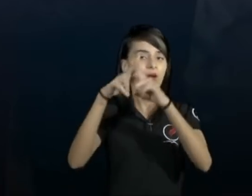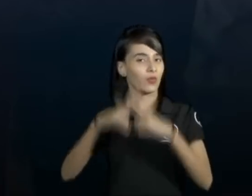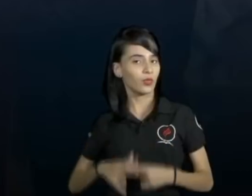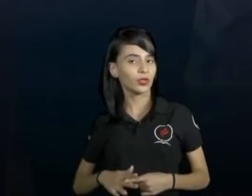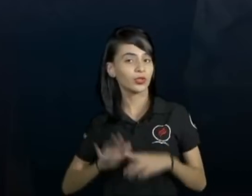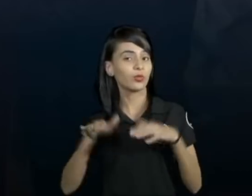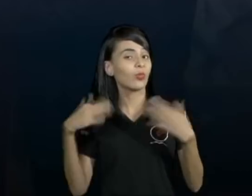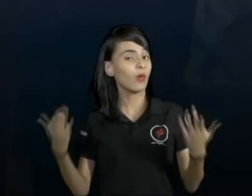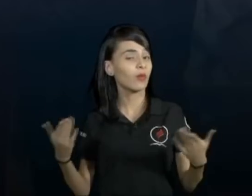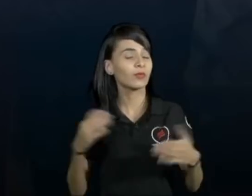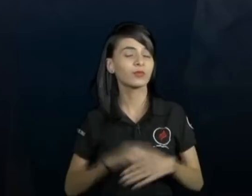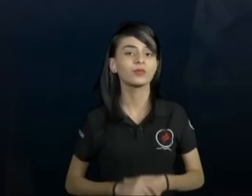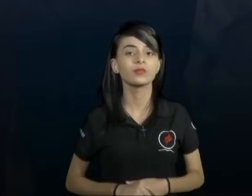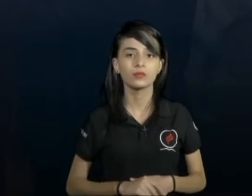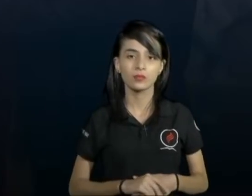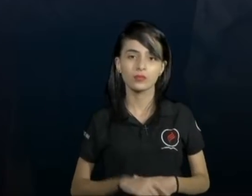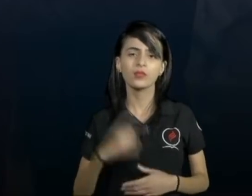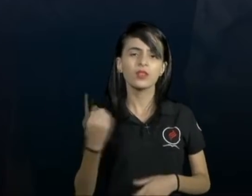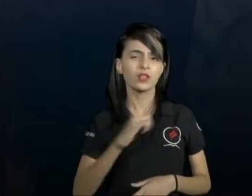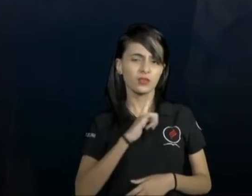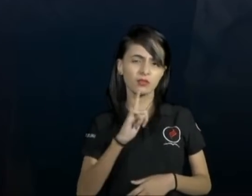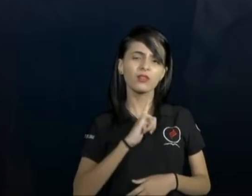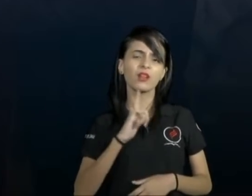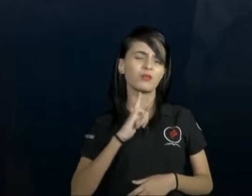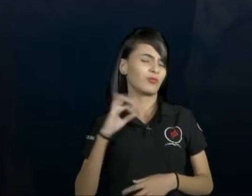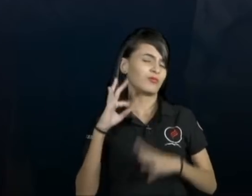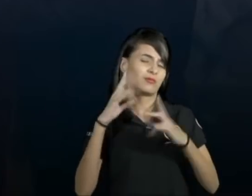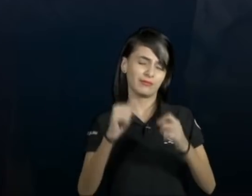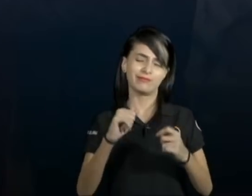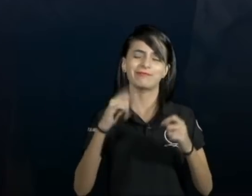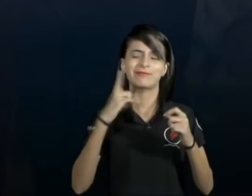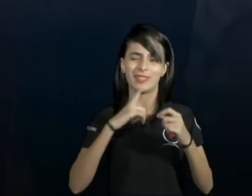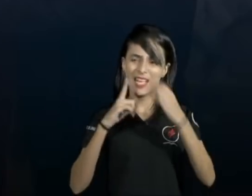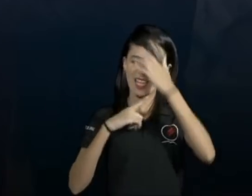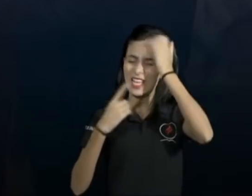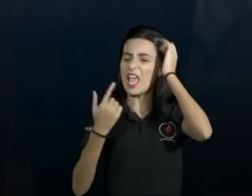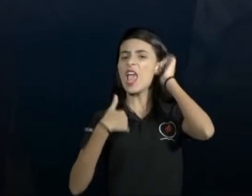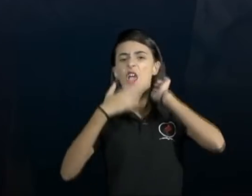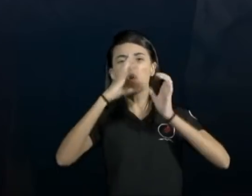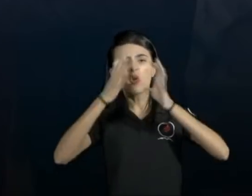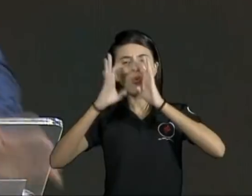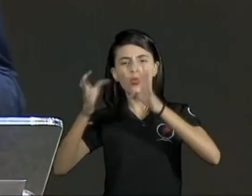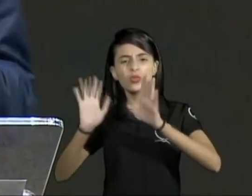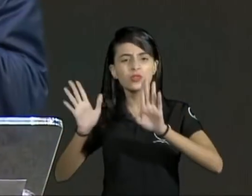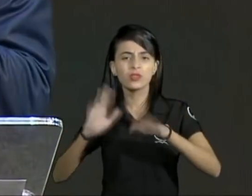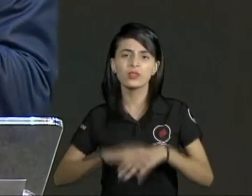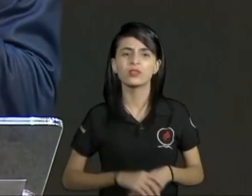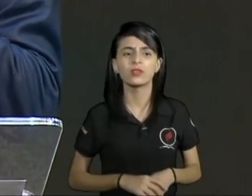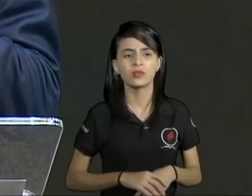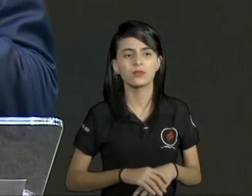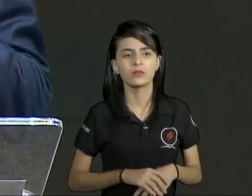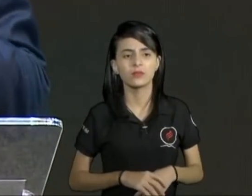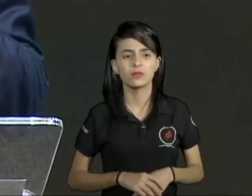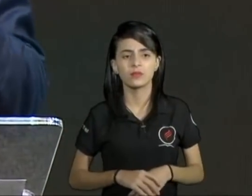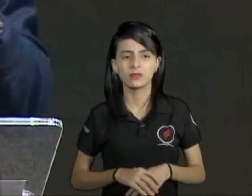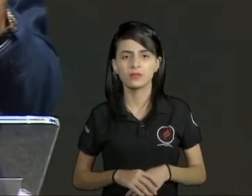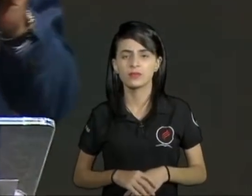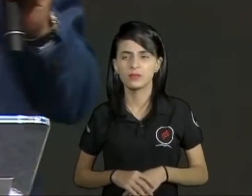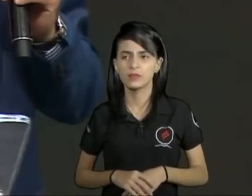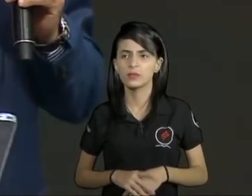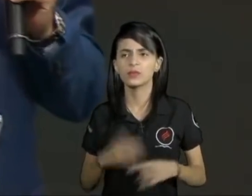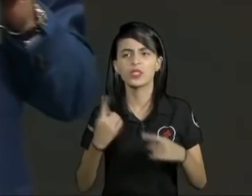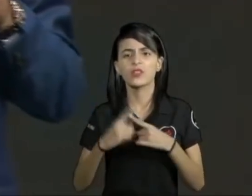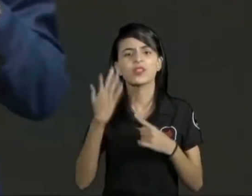corrigir todas nós temos irmãos eu não tô aqui acusando o que que você acha que o profeta